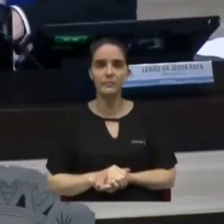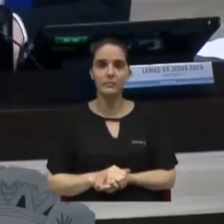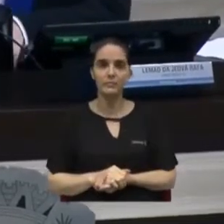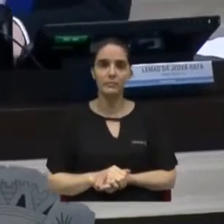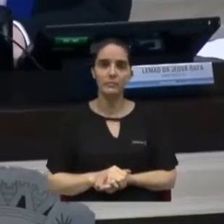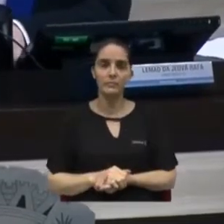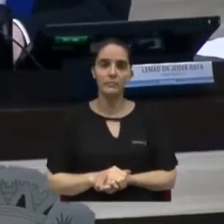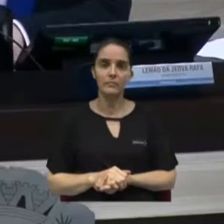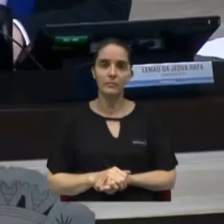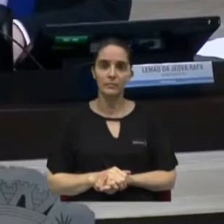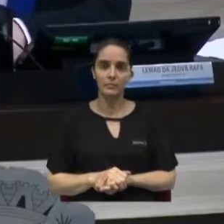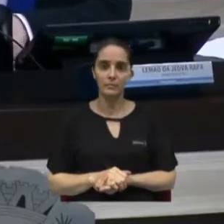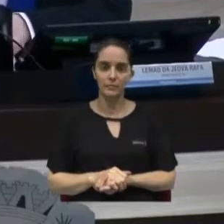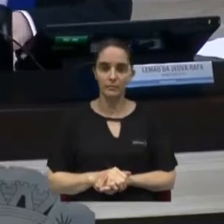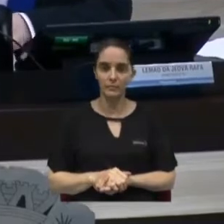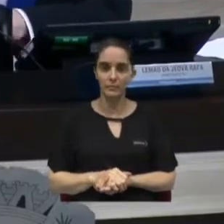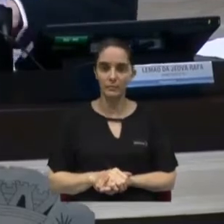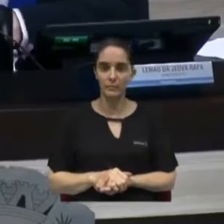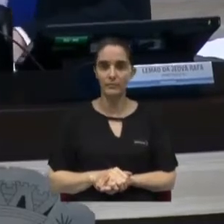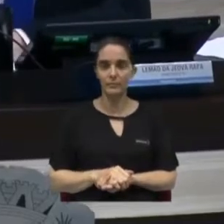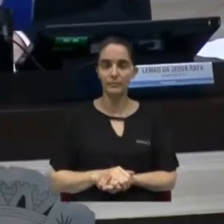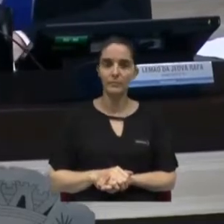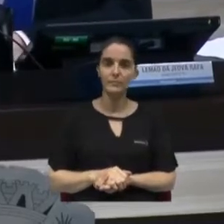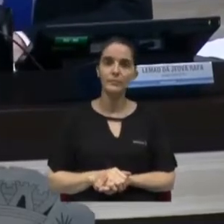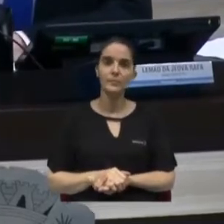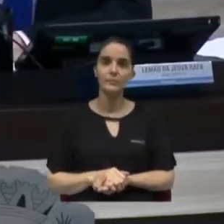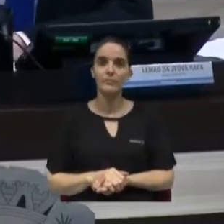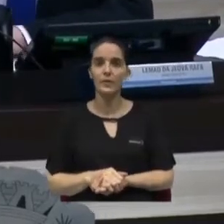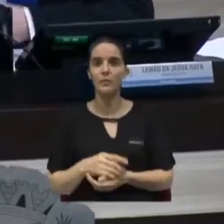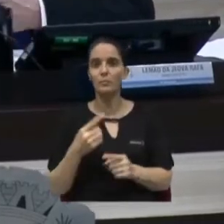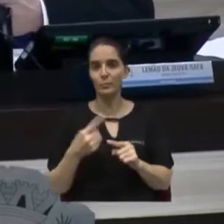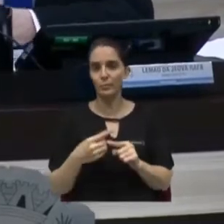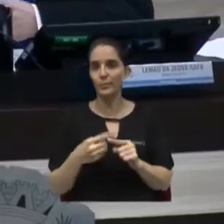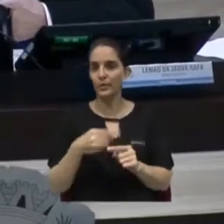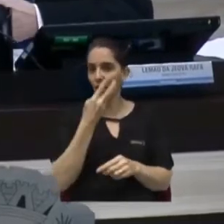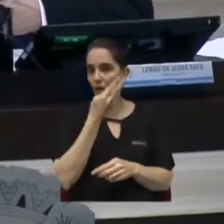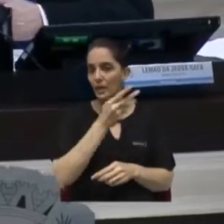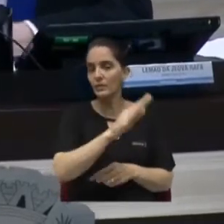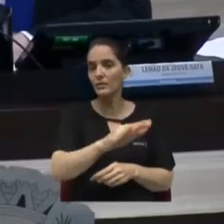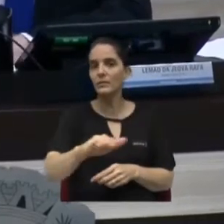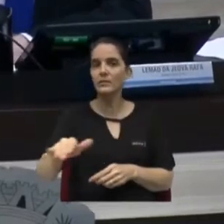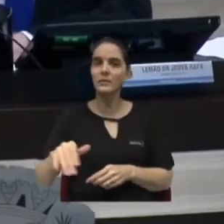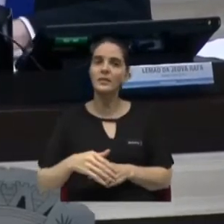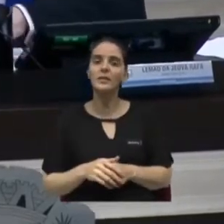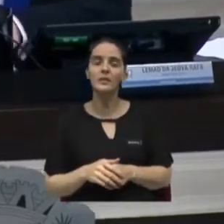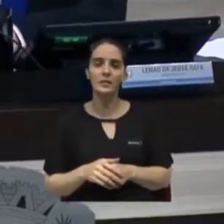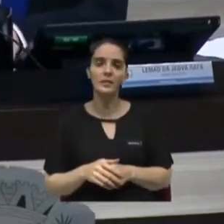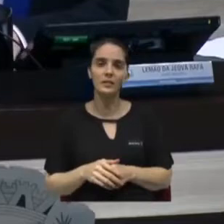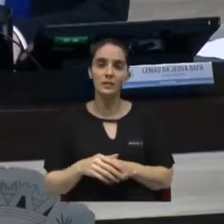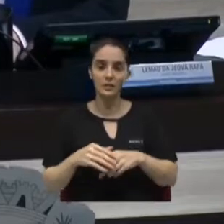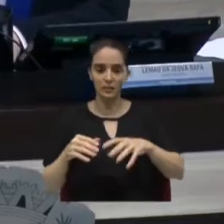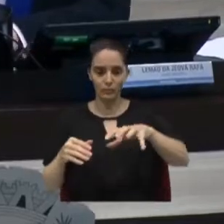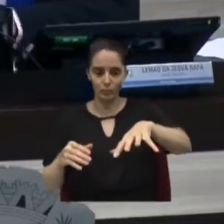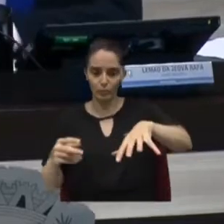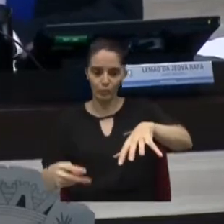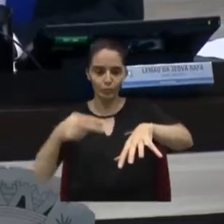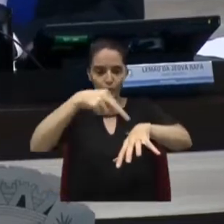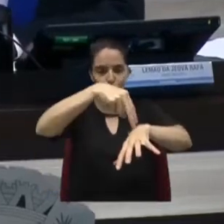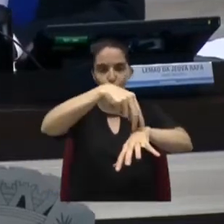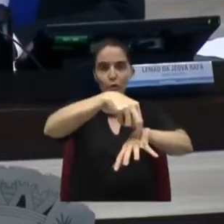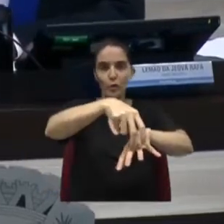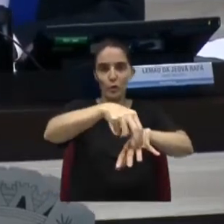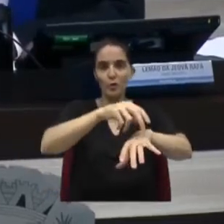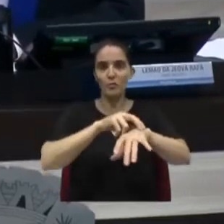Então, mas é uma solicitação, porque as crianças sobem lá para brincar, no seco, lá que está, e a única praça que nós temos com